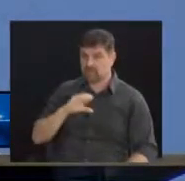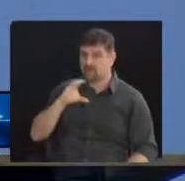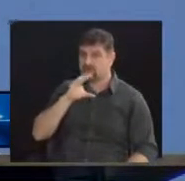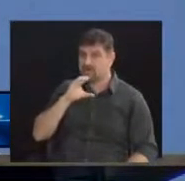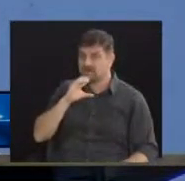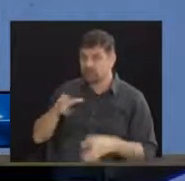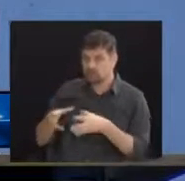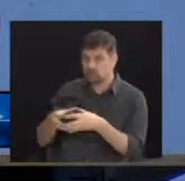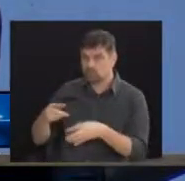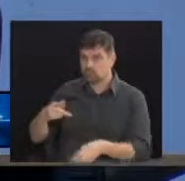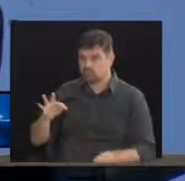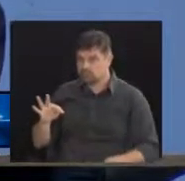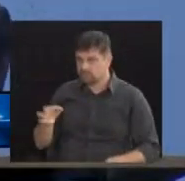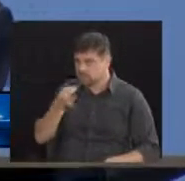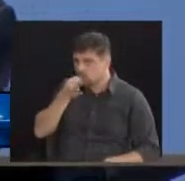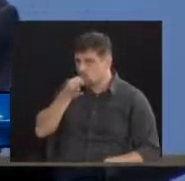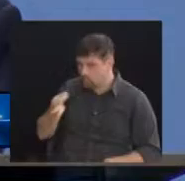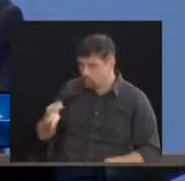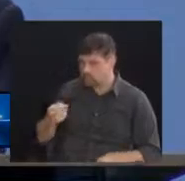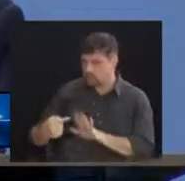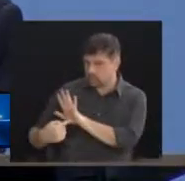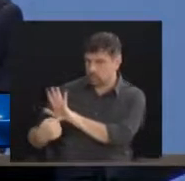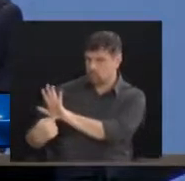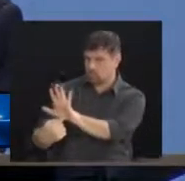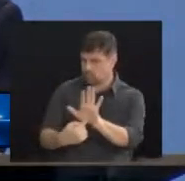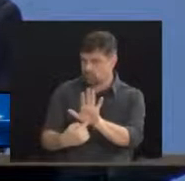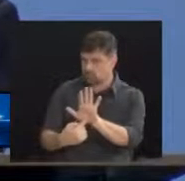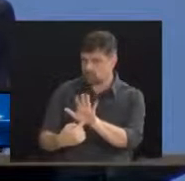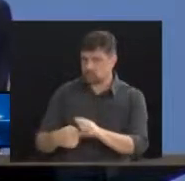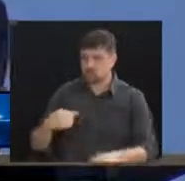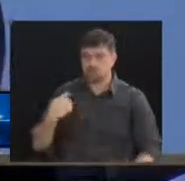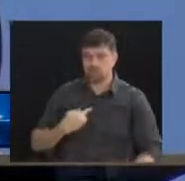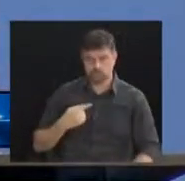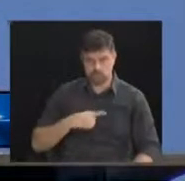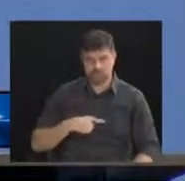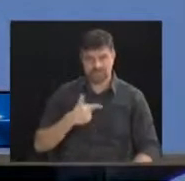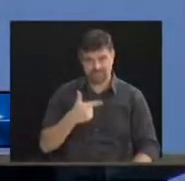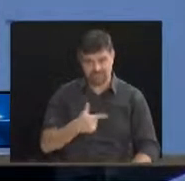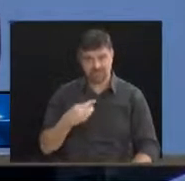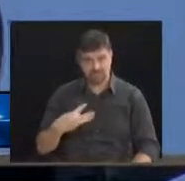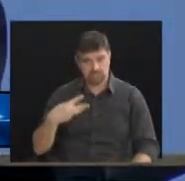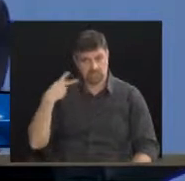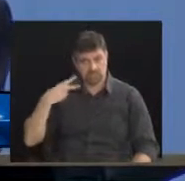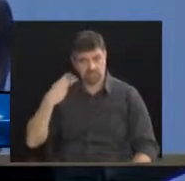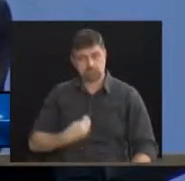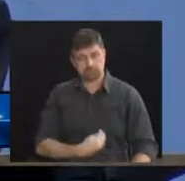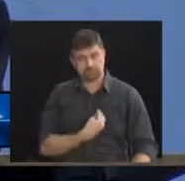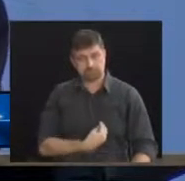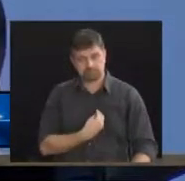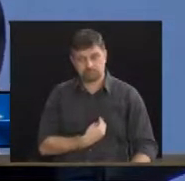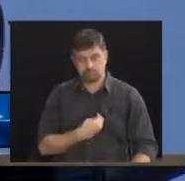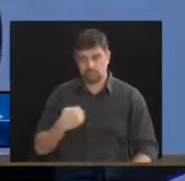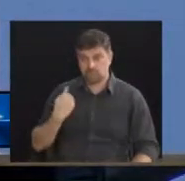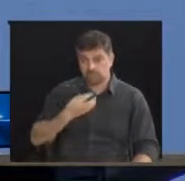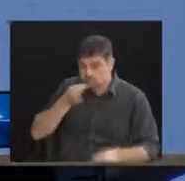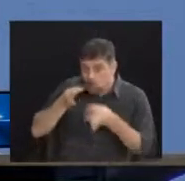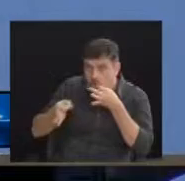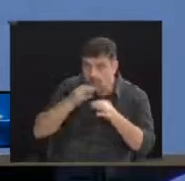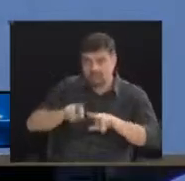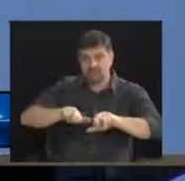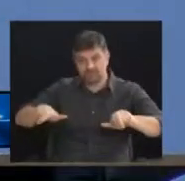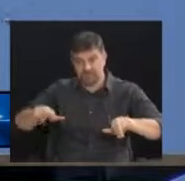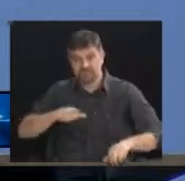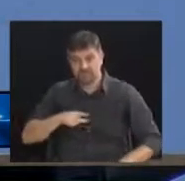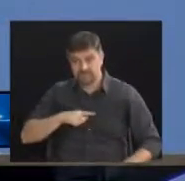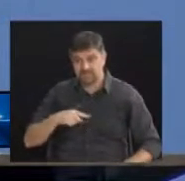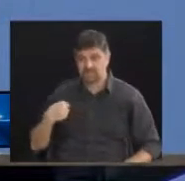seu posicionamento, que nós temos as nossas 23 parlamentares. Muito bem. Temos as nossas diferenças, mas também